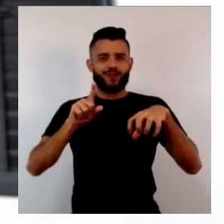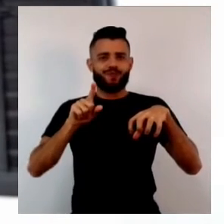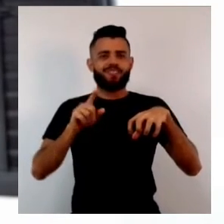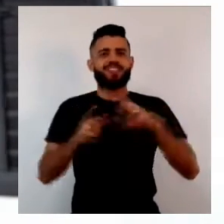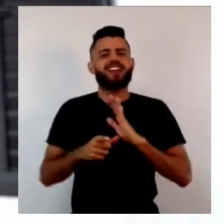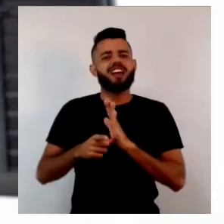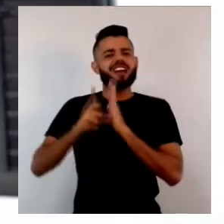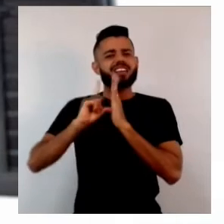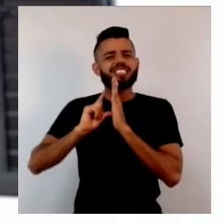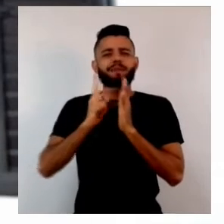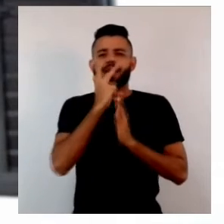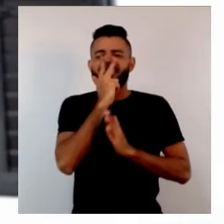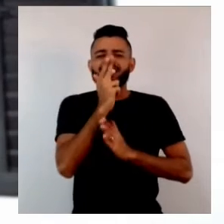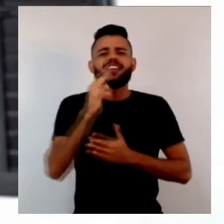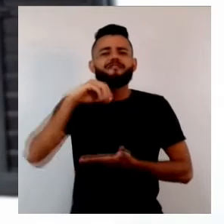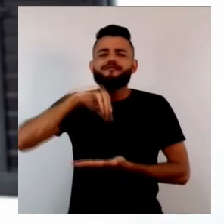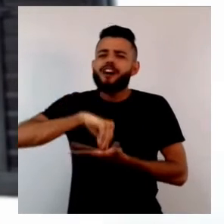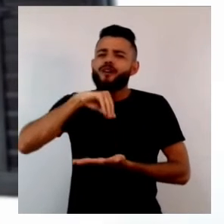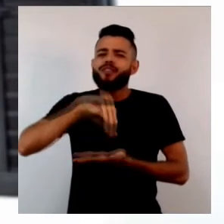de construir um polo.